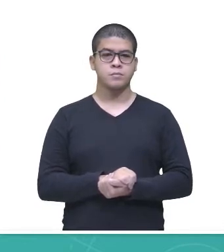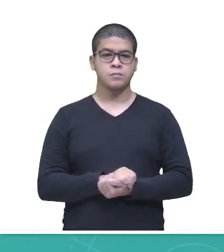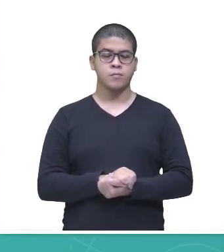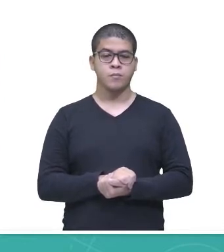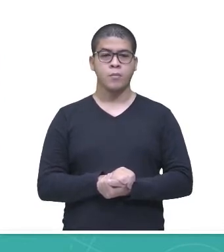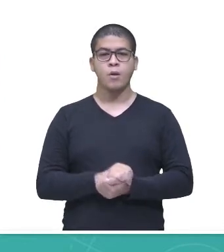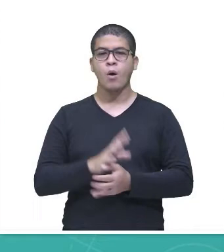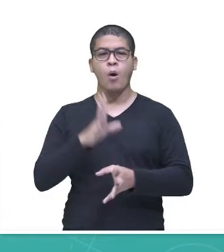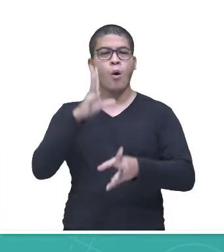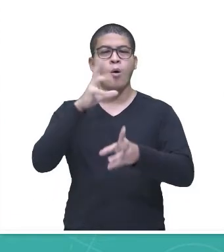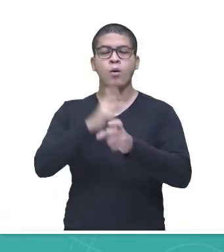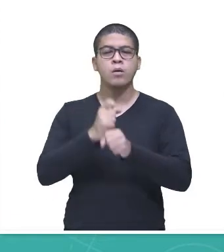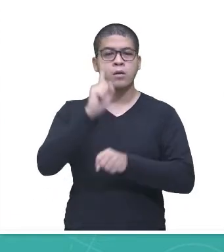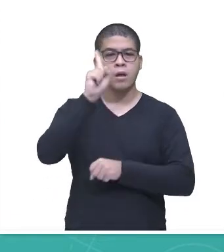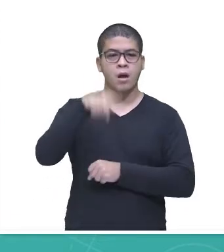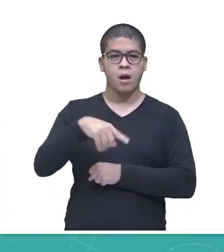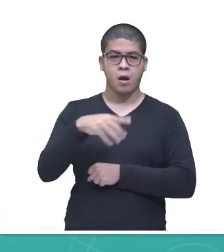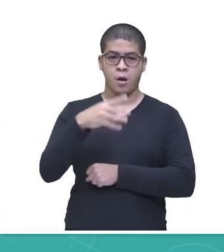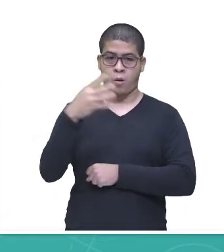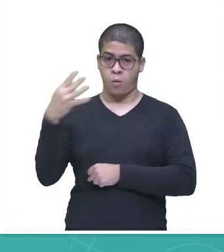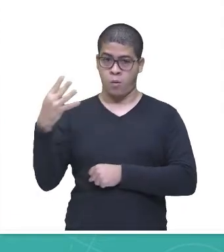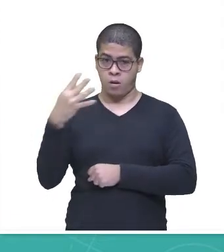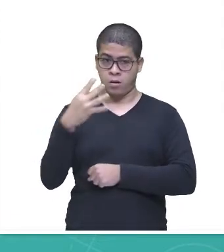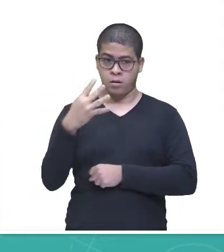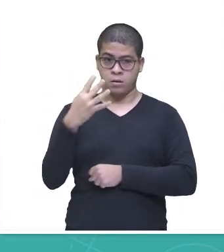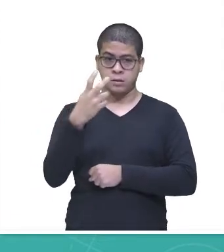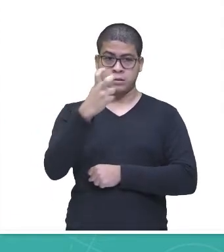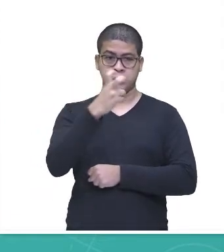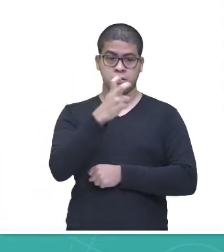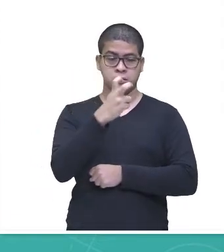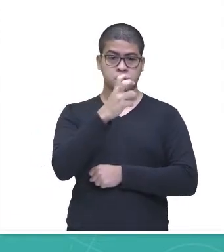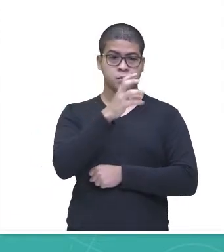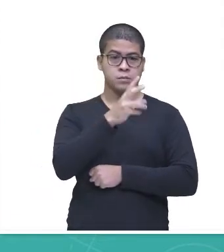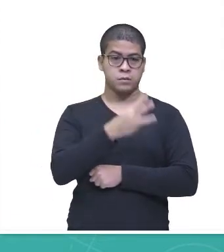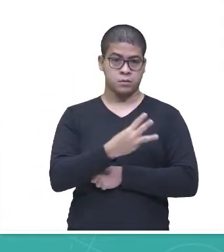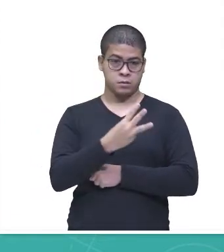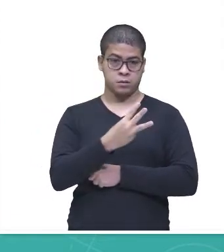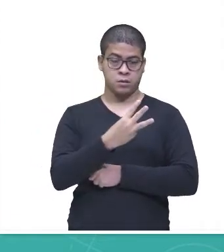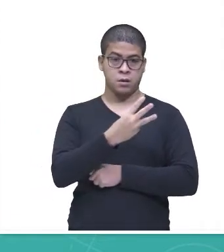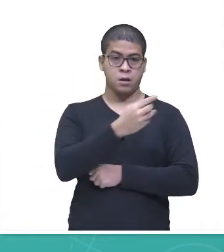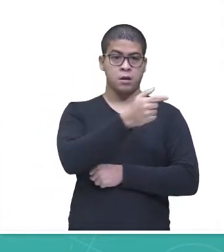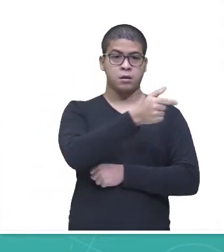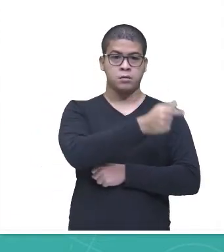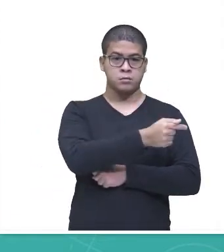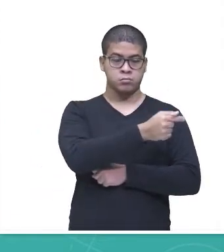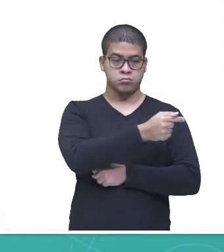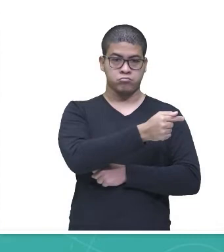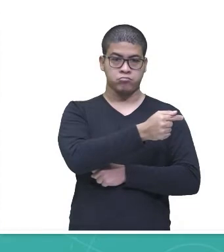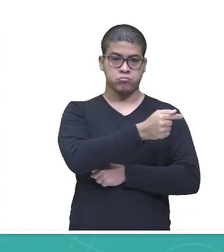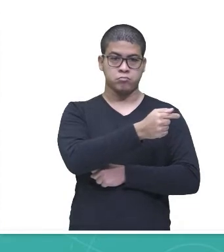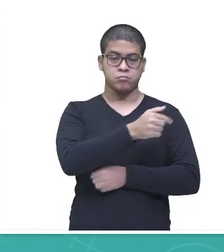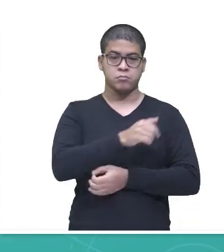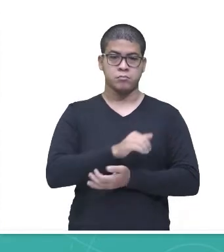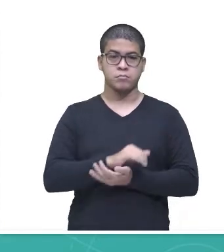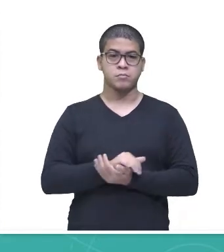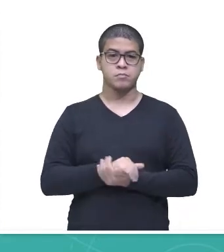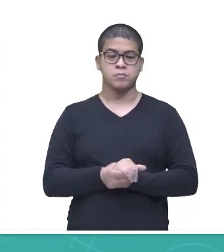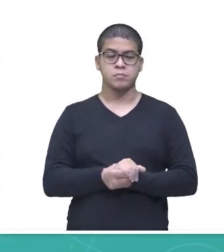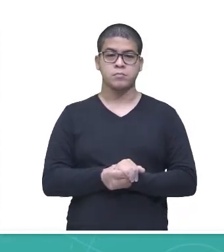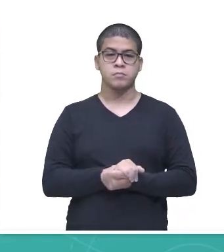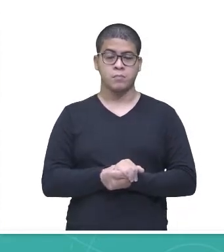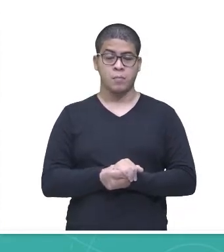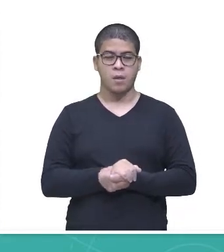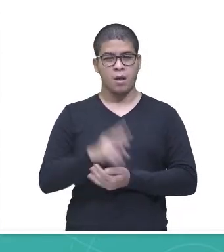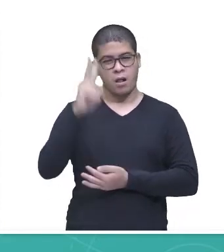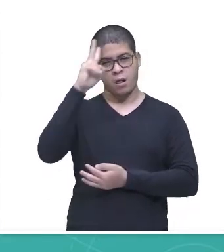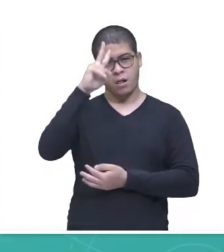44 graus, 53 minutos e 7 segundos.